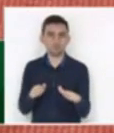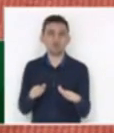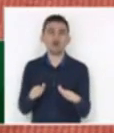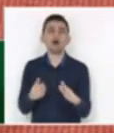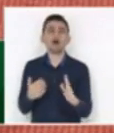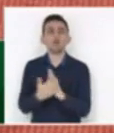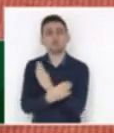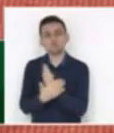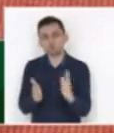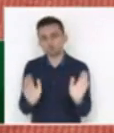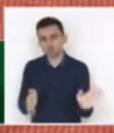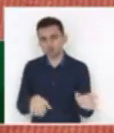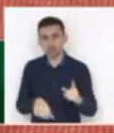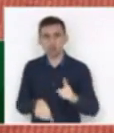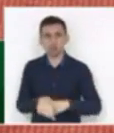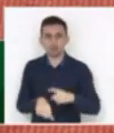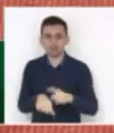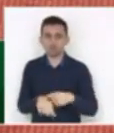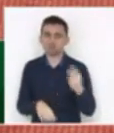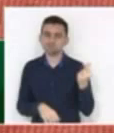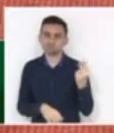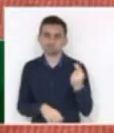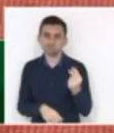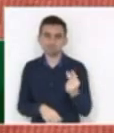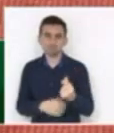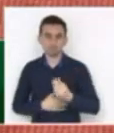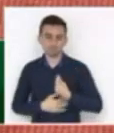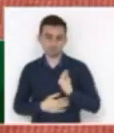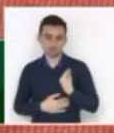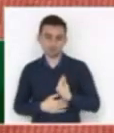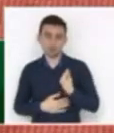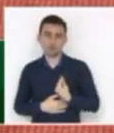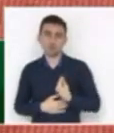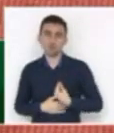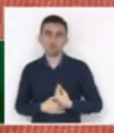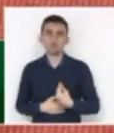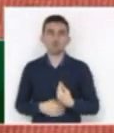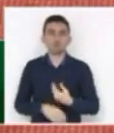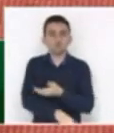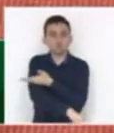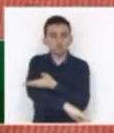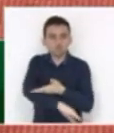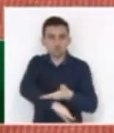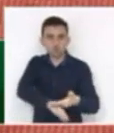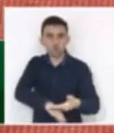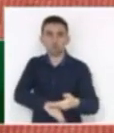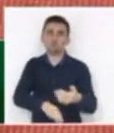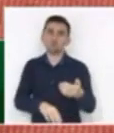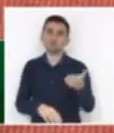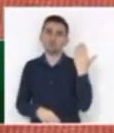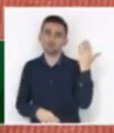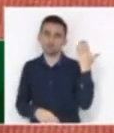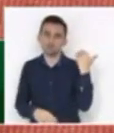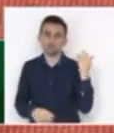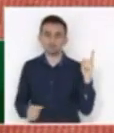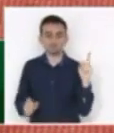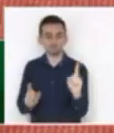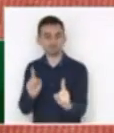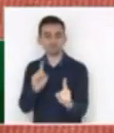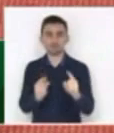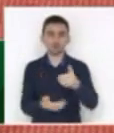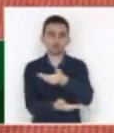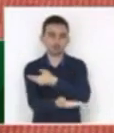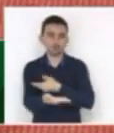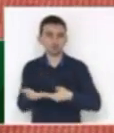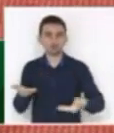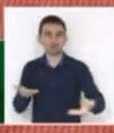estavam há mais tempo absorvendo os costumes daqueles que vieram, os que vieram absorvendo um pouco os